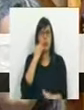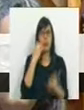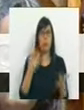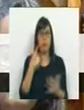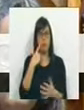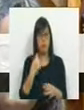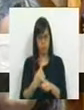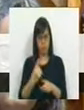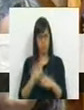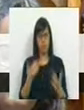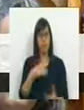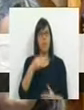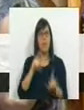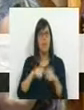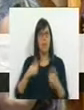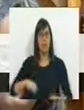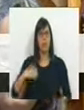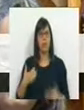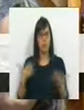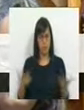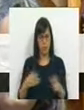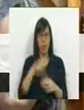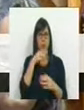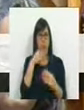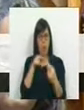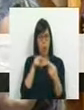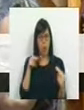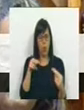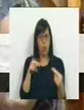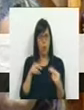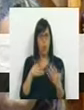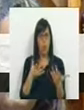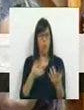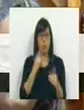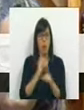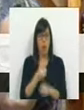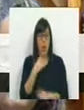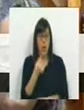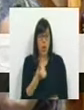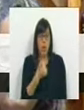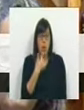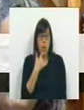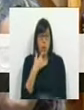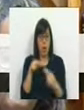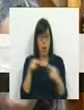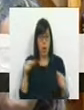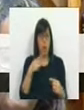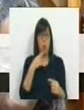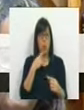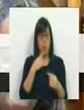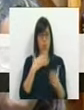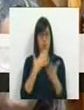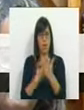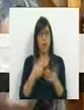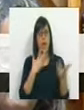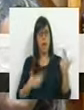aliás identificado também pelo Partido Ecologista Os Verdes, na ferrovia. Enquanto jorrava muito dinheiro para a rodovia, aliás que